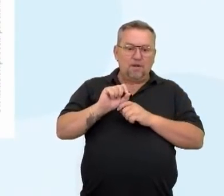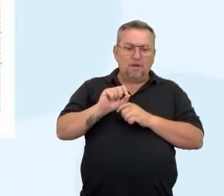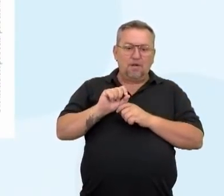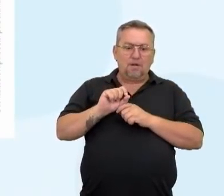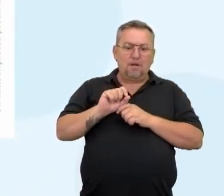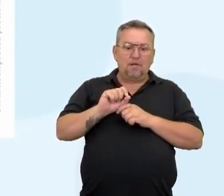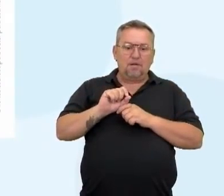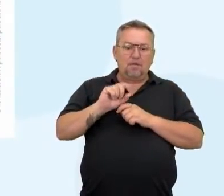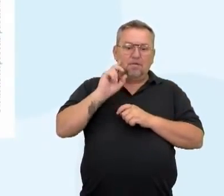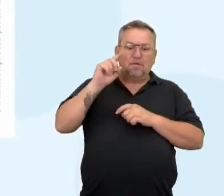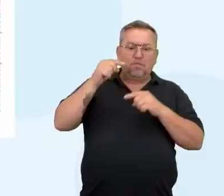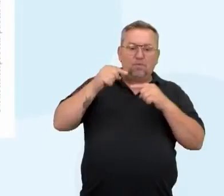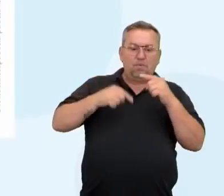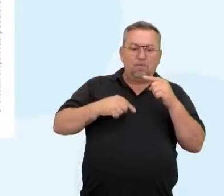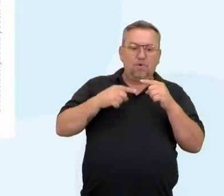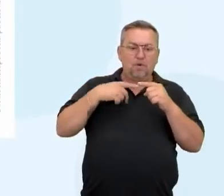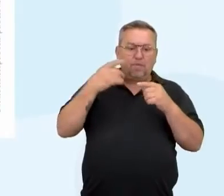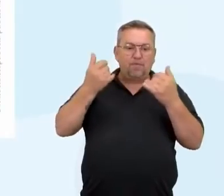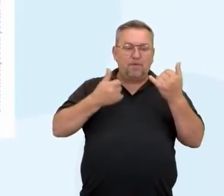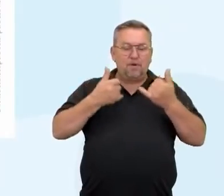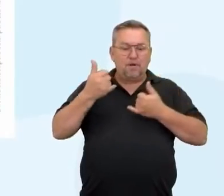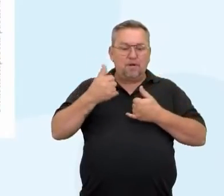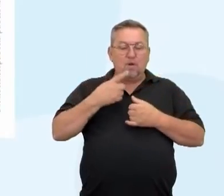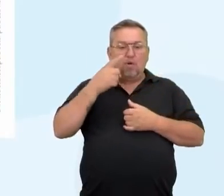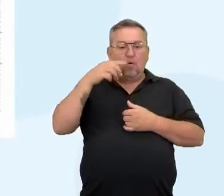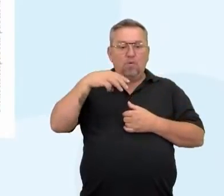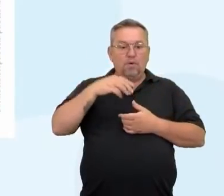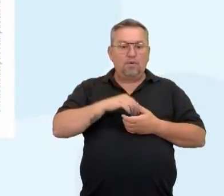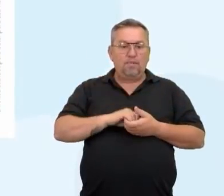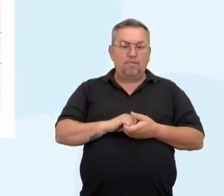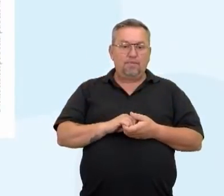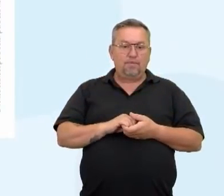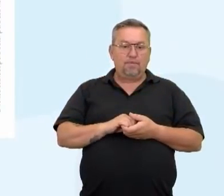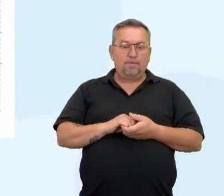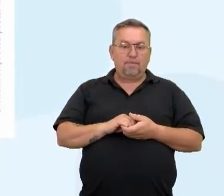alguma coisa? Ela acrescenta? Então, eu vou dar um minuto.